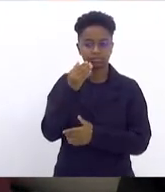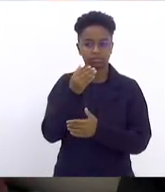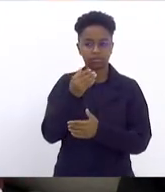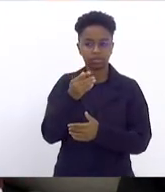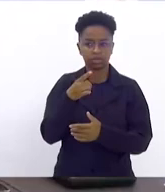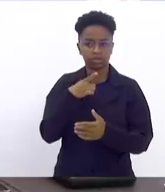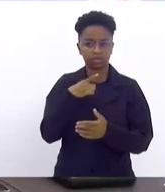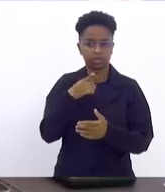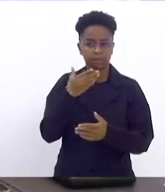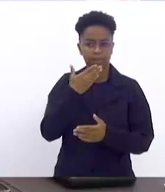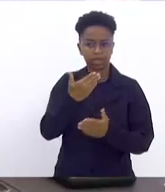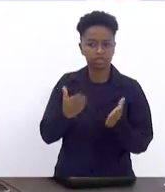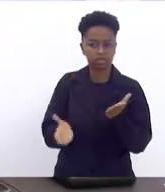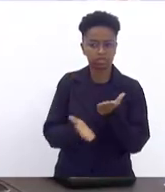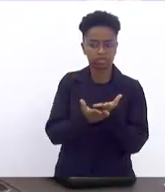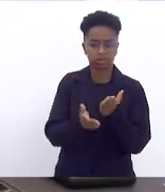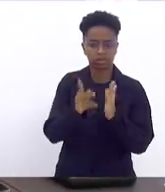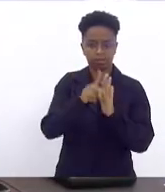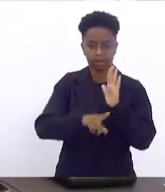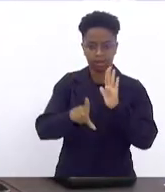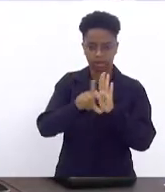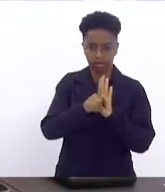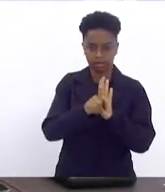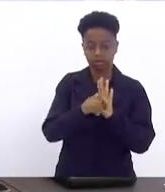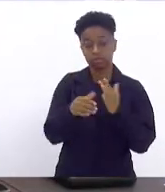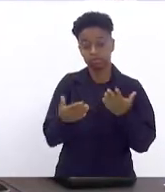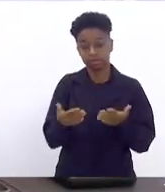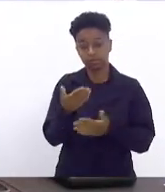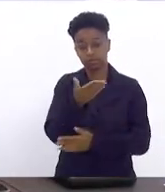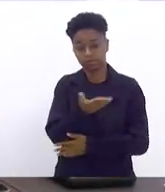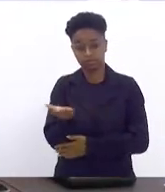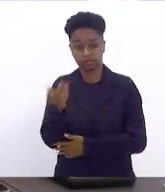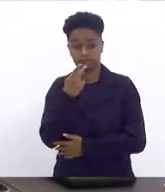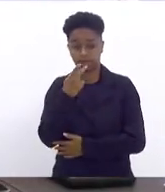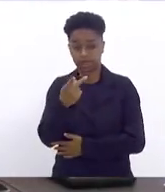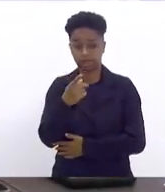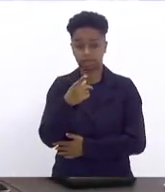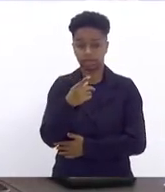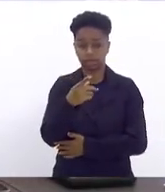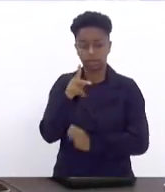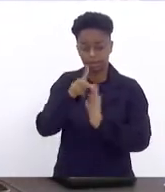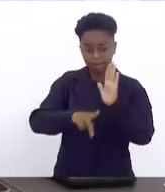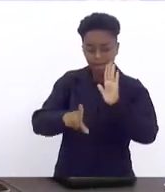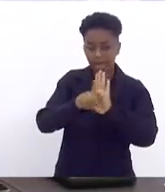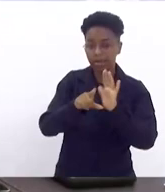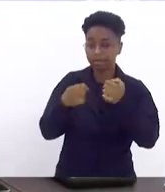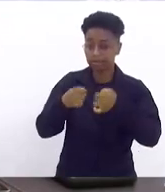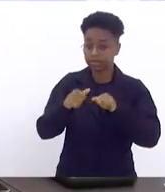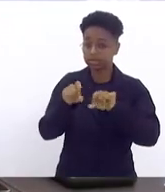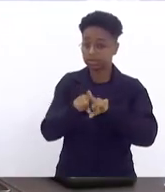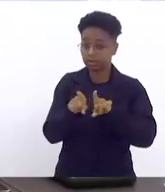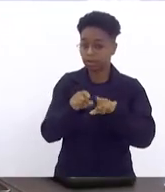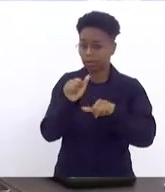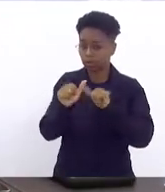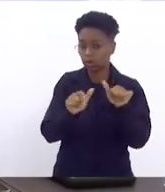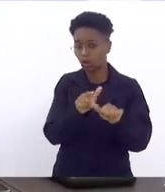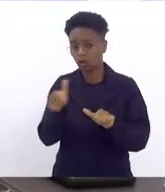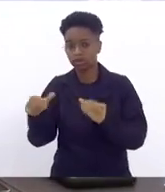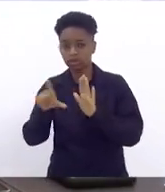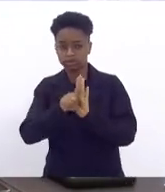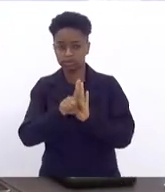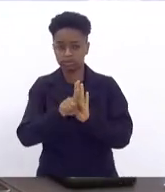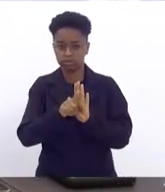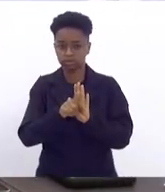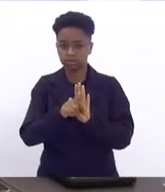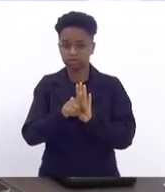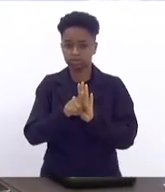é anexação a um PL. Agora, a Vossa Excelência fala que o próprio PL deveria também modificar essa outra lei. Por isso que eu estou pedindo que